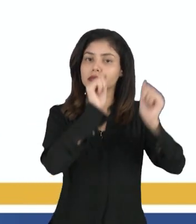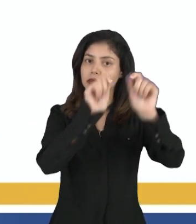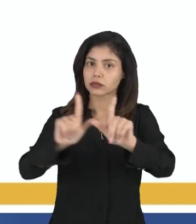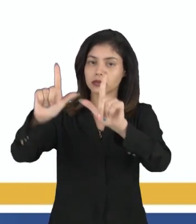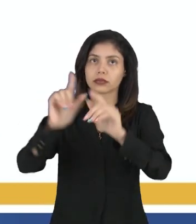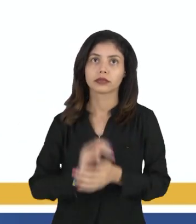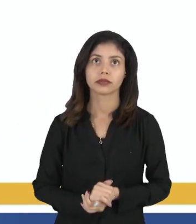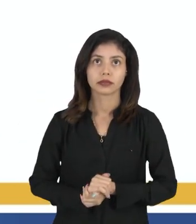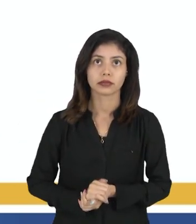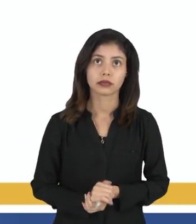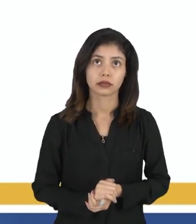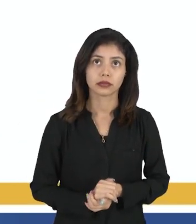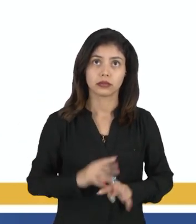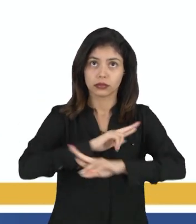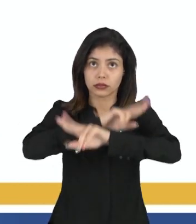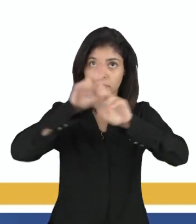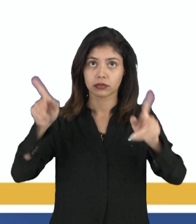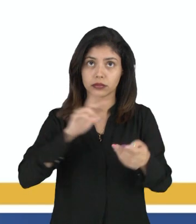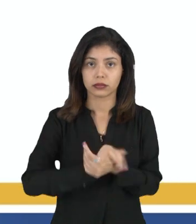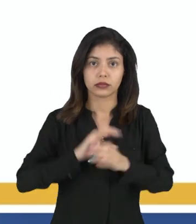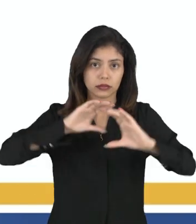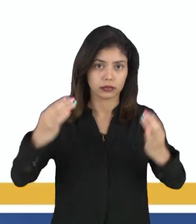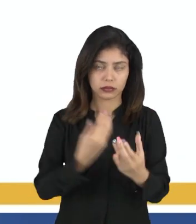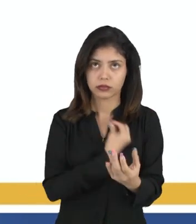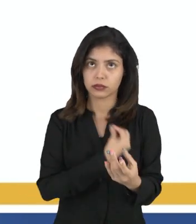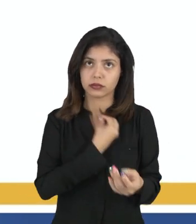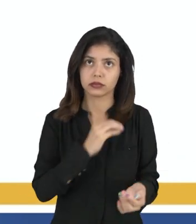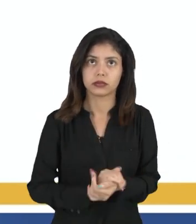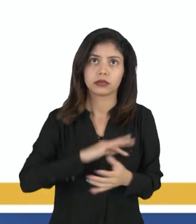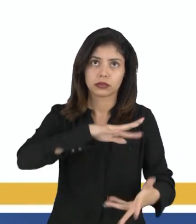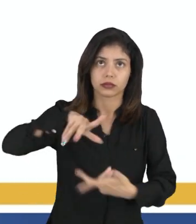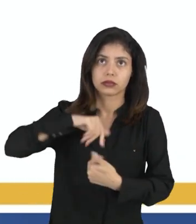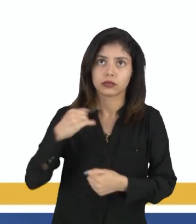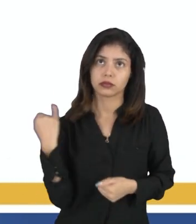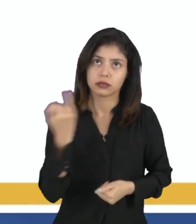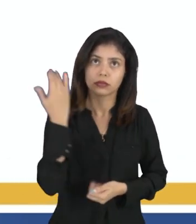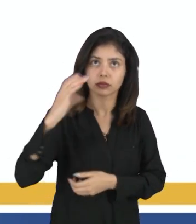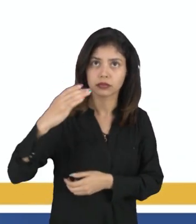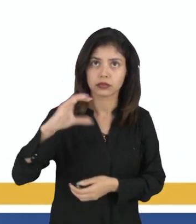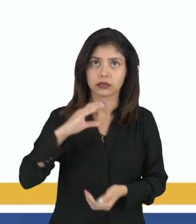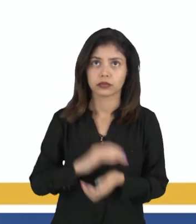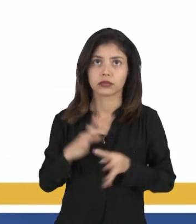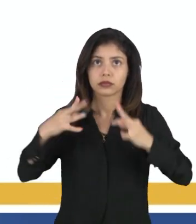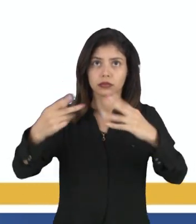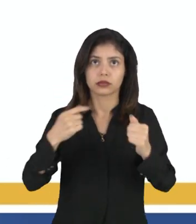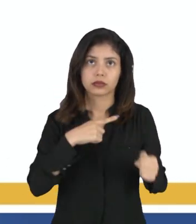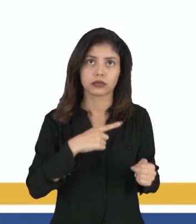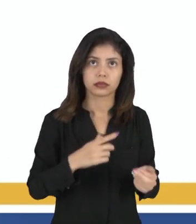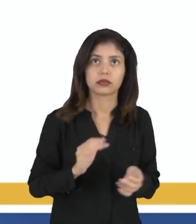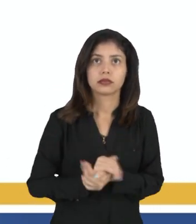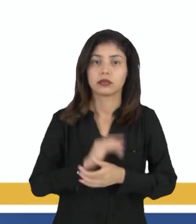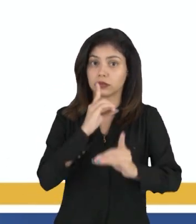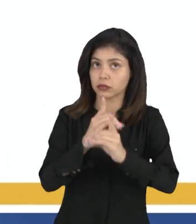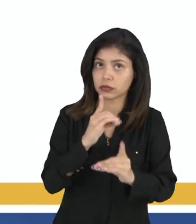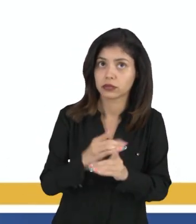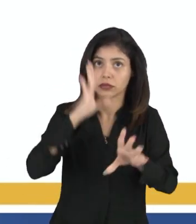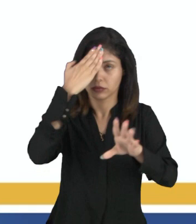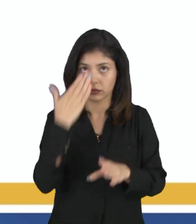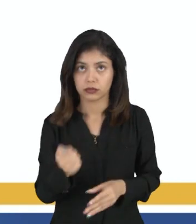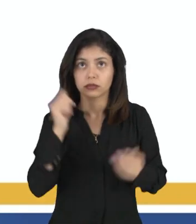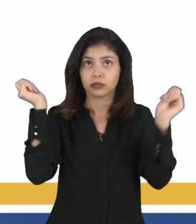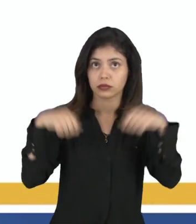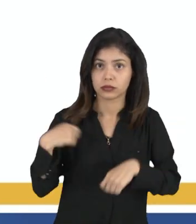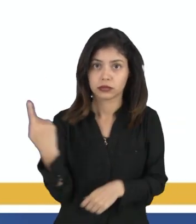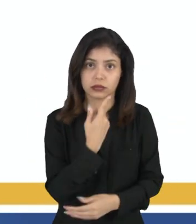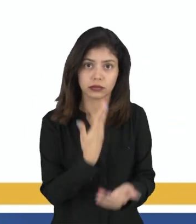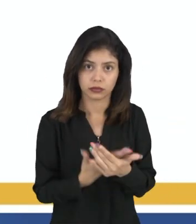ali comigo no slide. Diante da diversidade de seres vivos no planeta, é importante para a ciência que todos sejam identificados